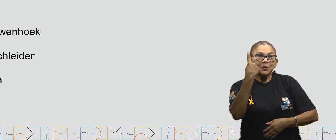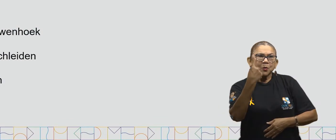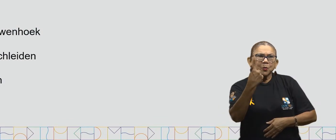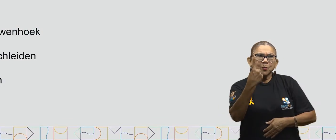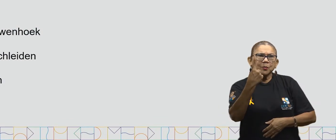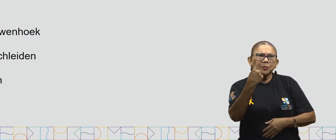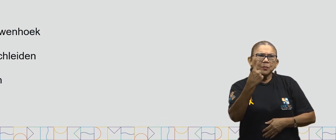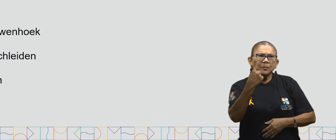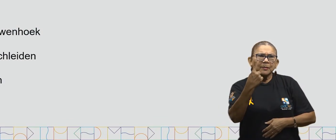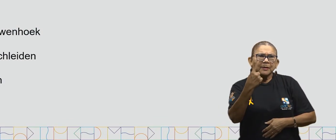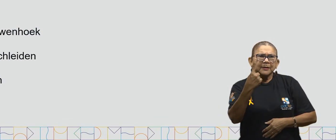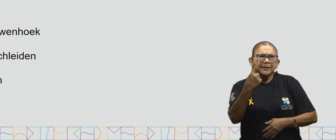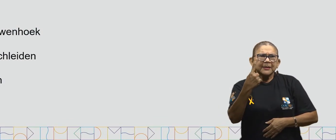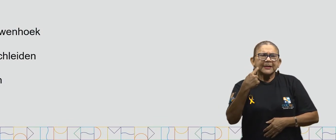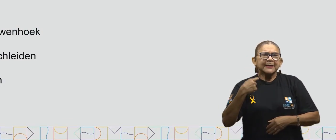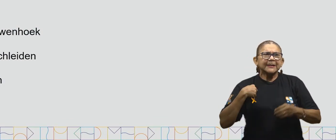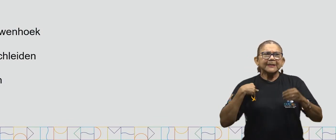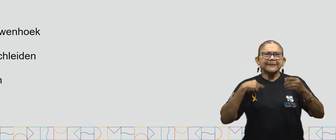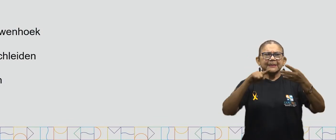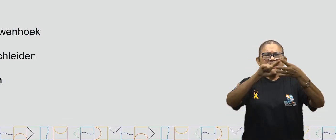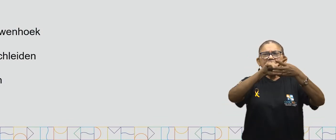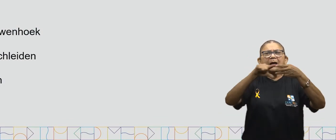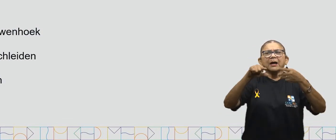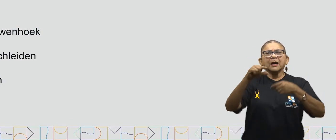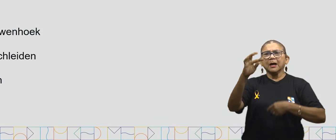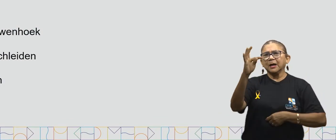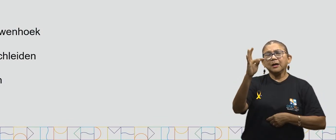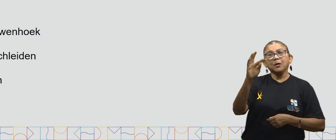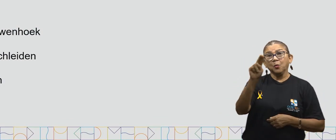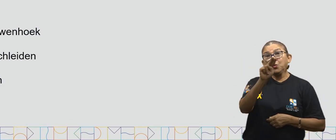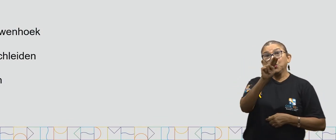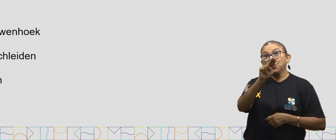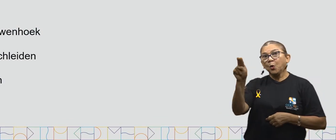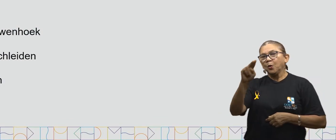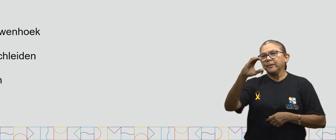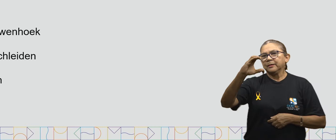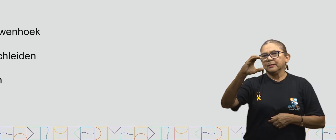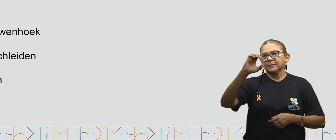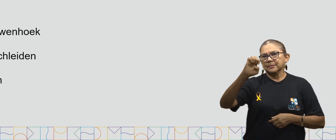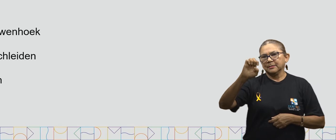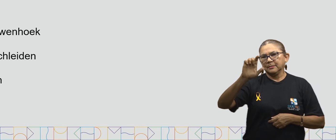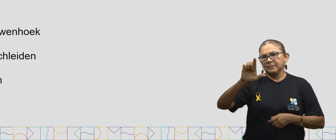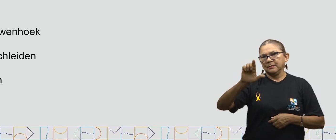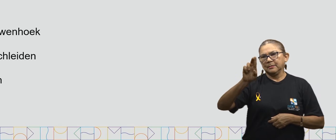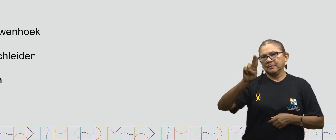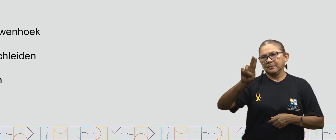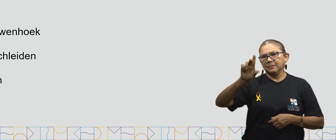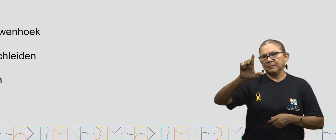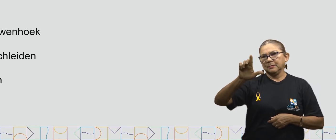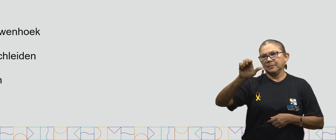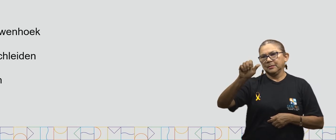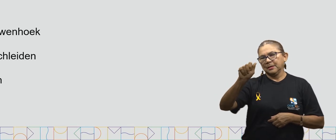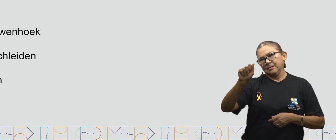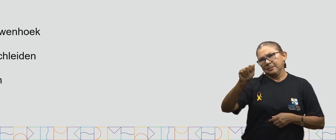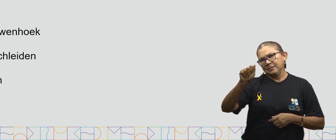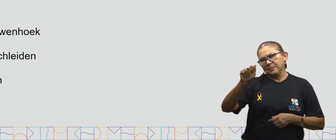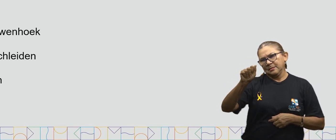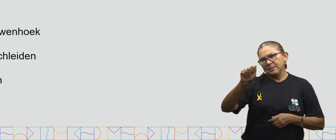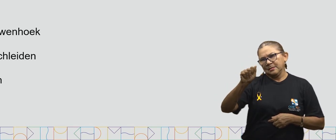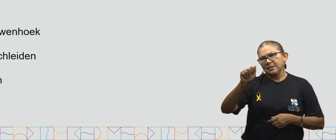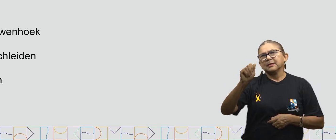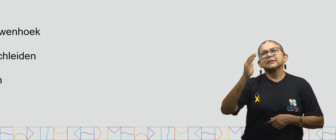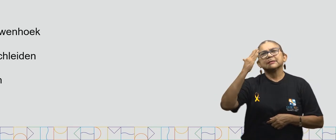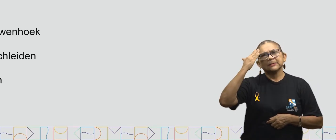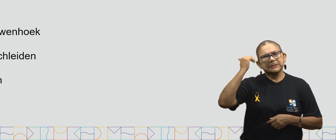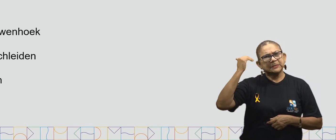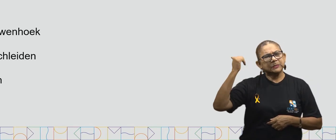Atividade número 1. O termo célula é atualmente bastante difundido. Entretanto,